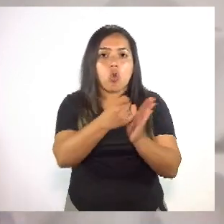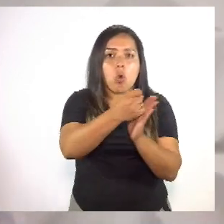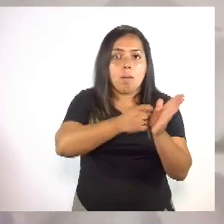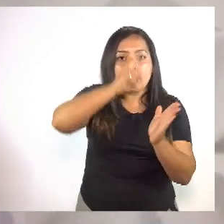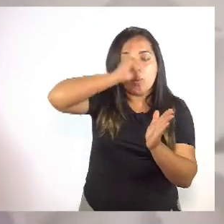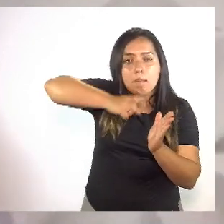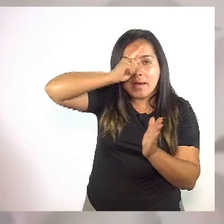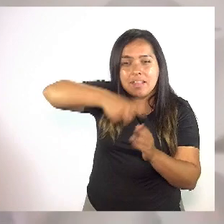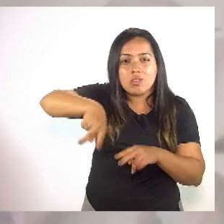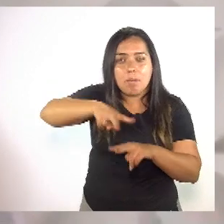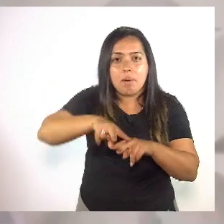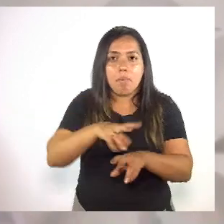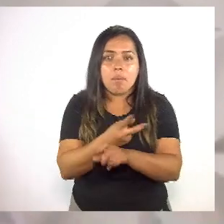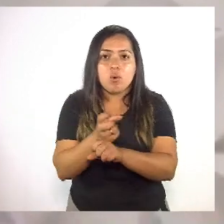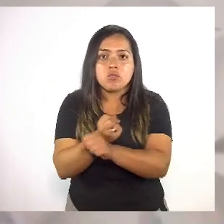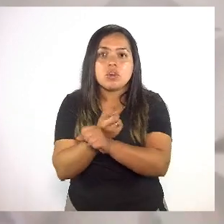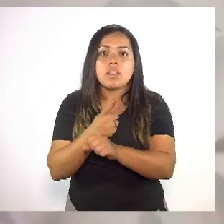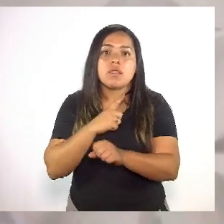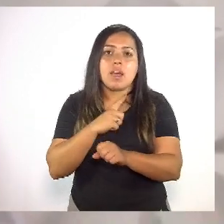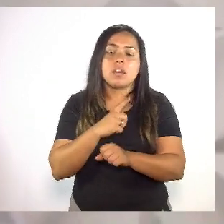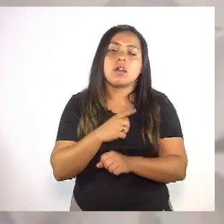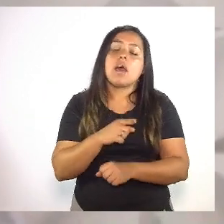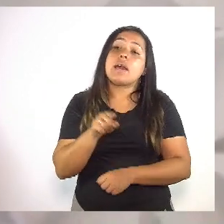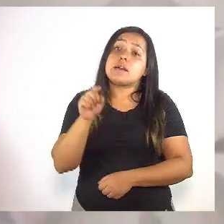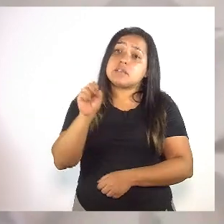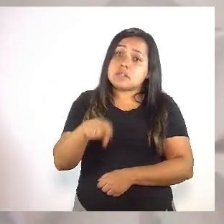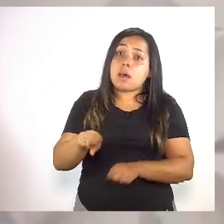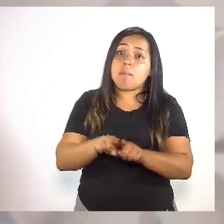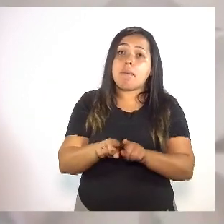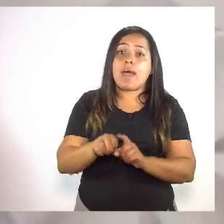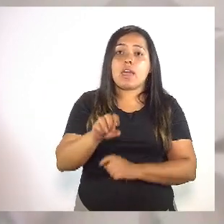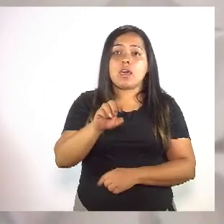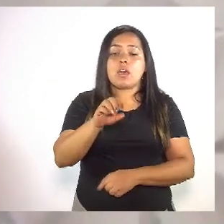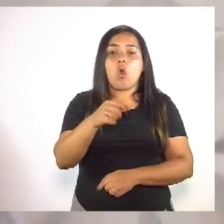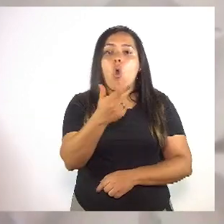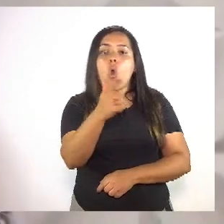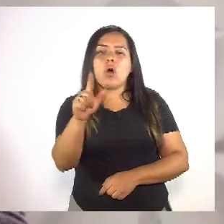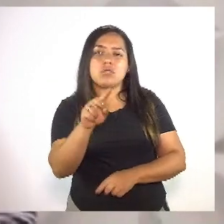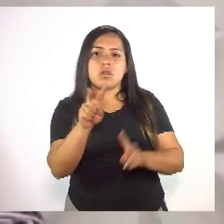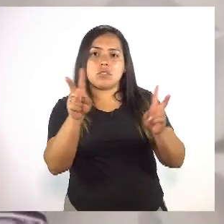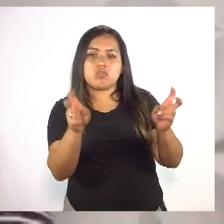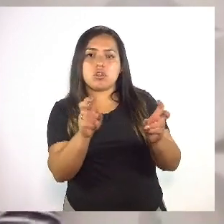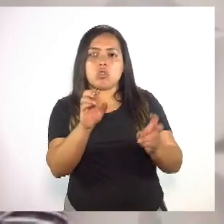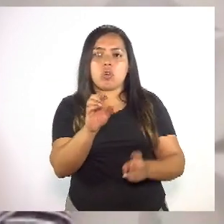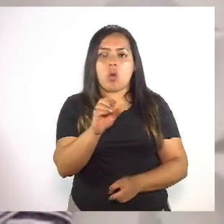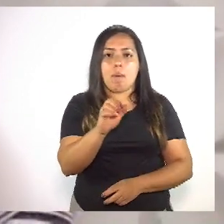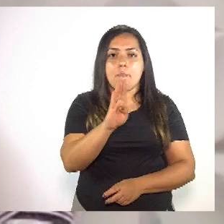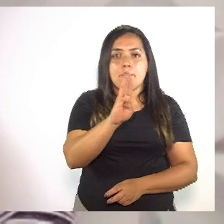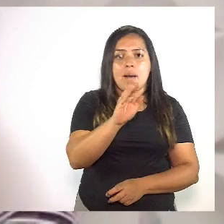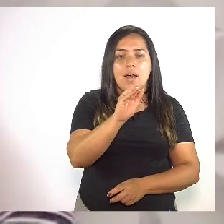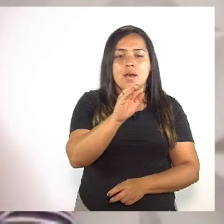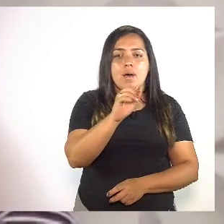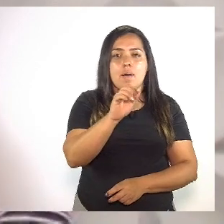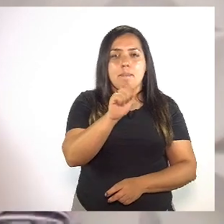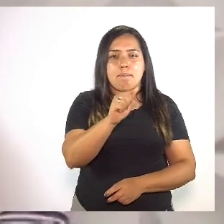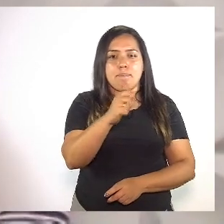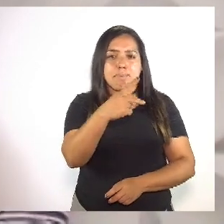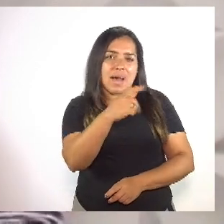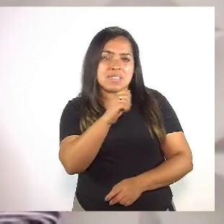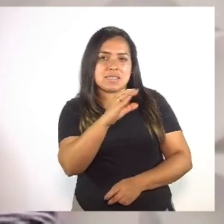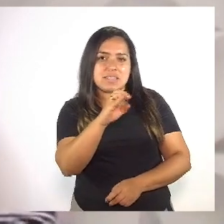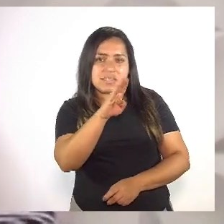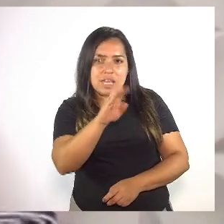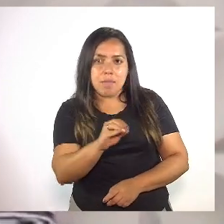Excelência conhece como ninguém a Operação Placebo, que tratou aí dos hospitais de campanha, que determinou